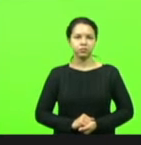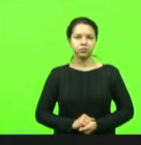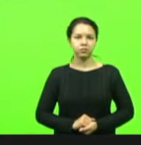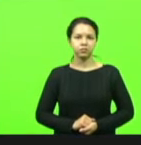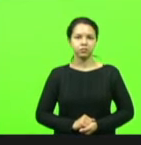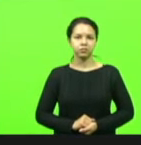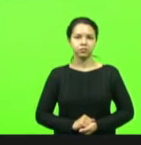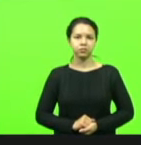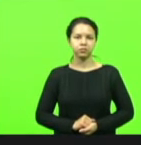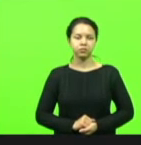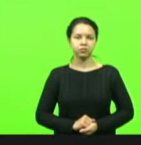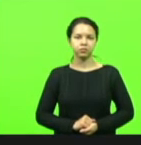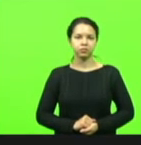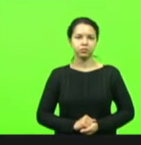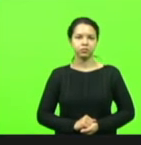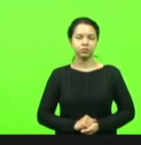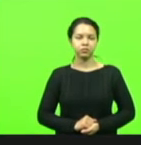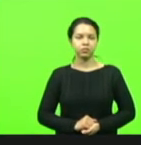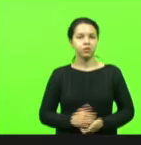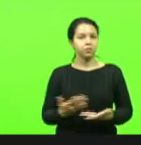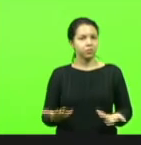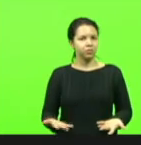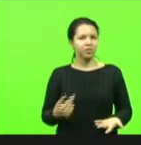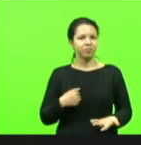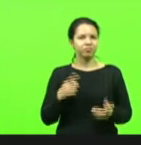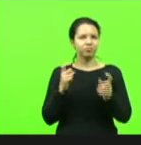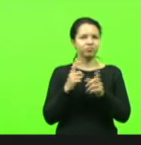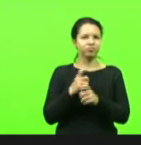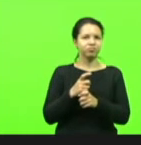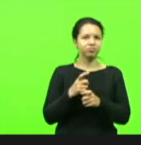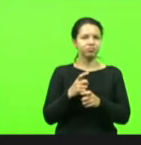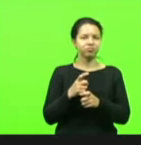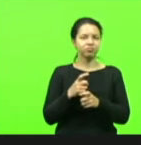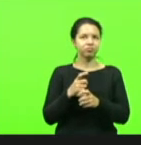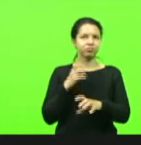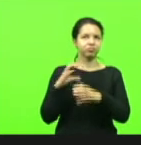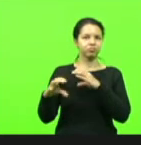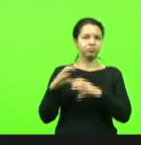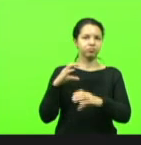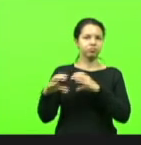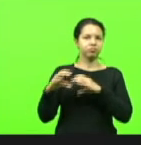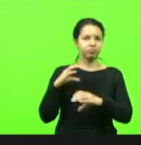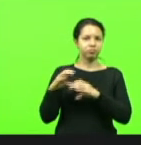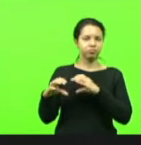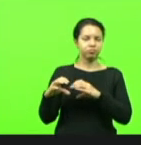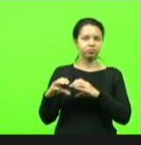o sistema brasileiro bom estamos com dificuldades de acesso